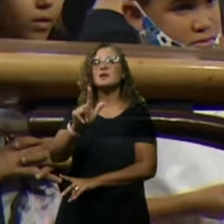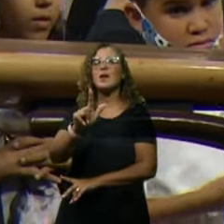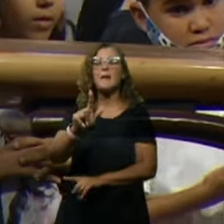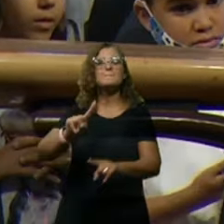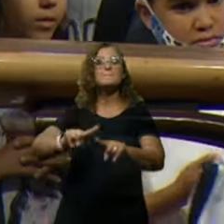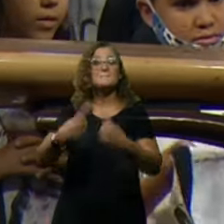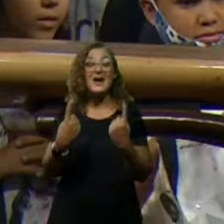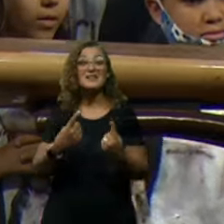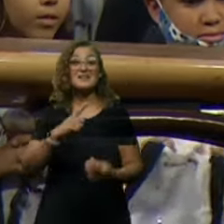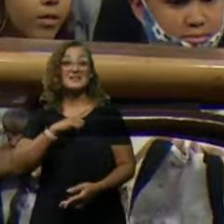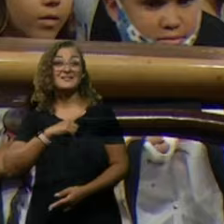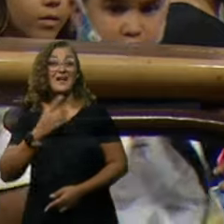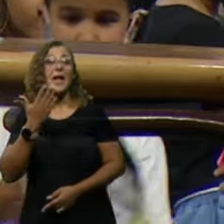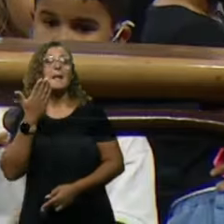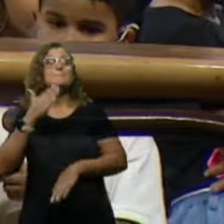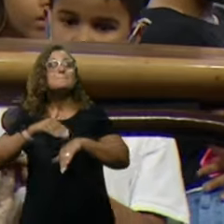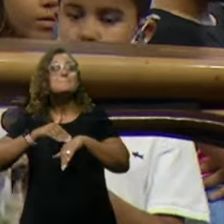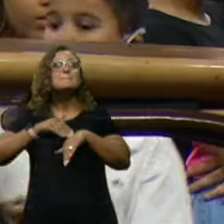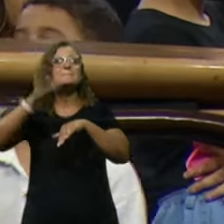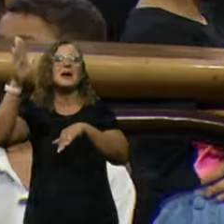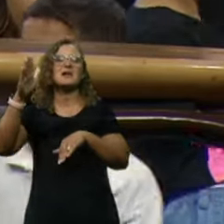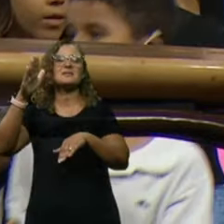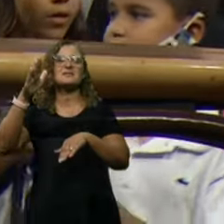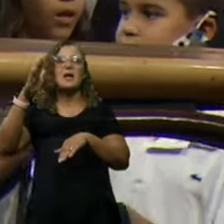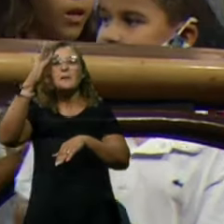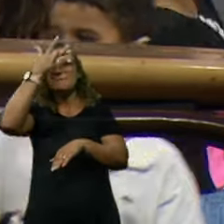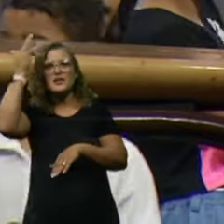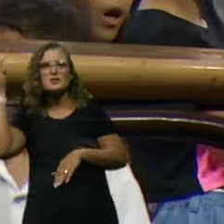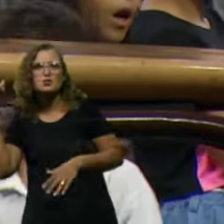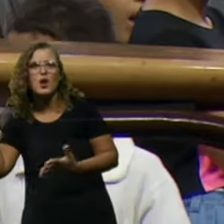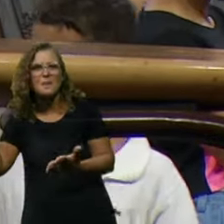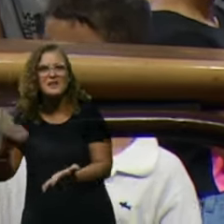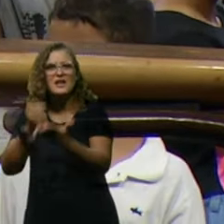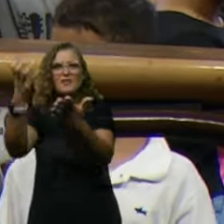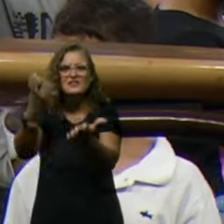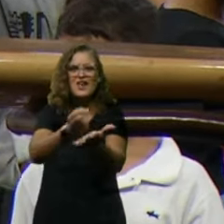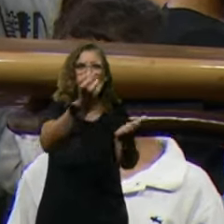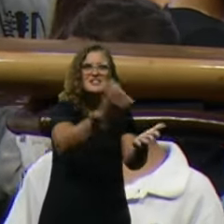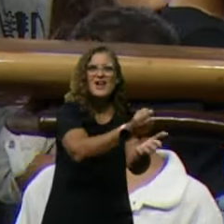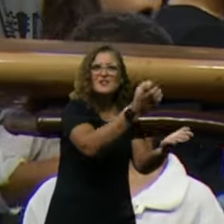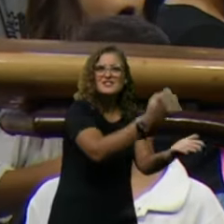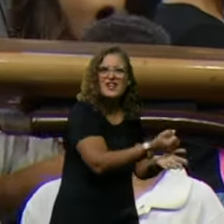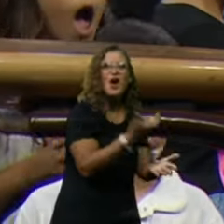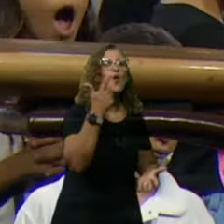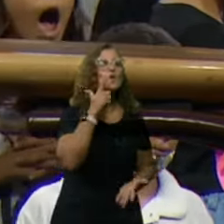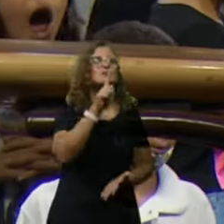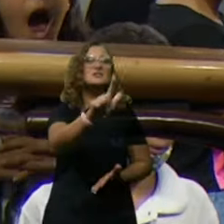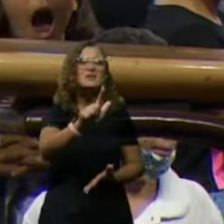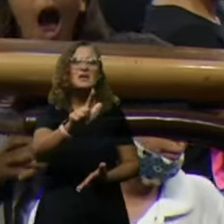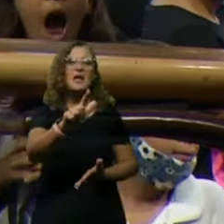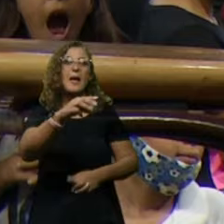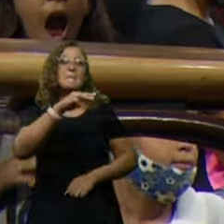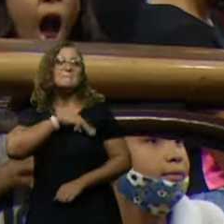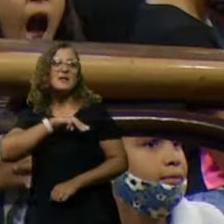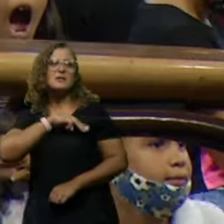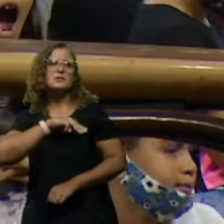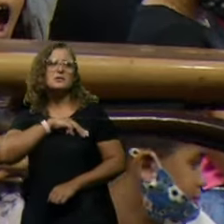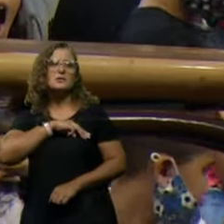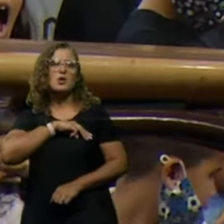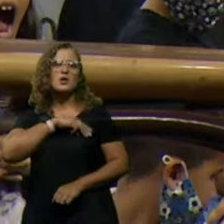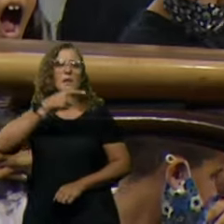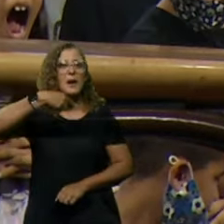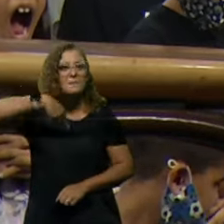muito mais almas a serem alcançadas Nações fronteiras a serem rompidas muito mais a missionárias